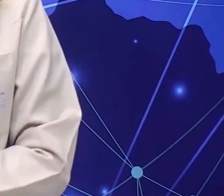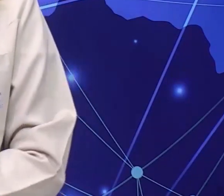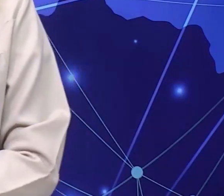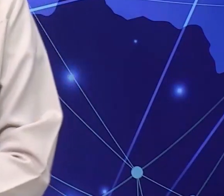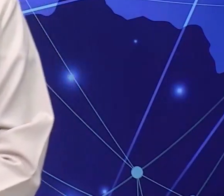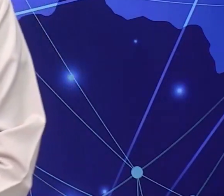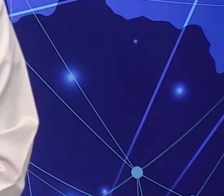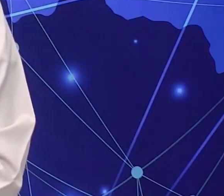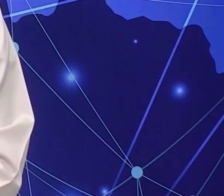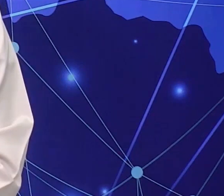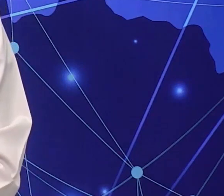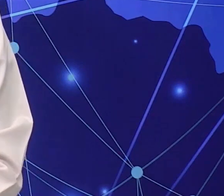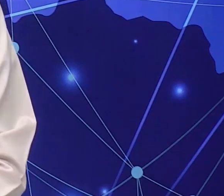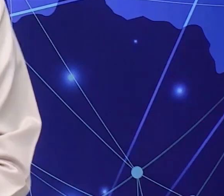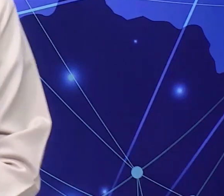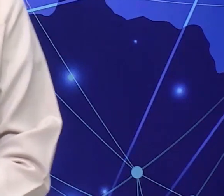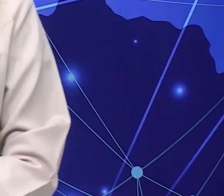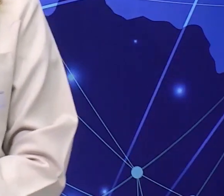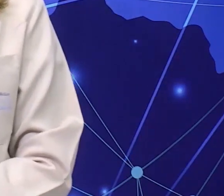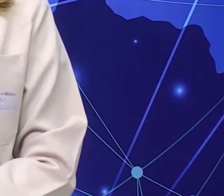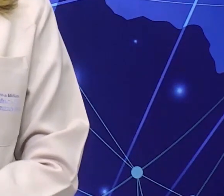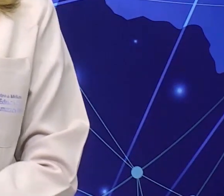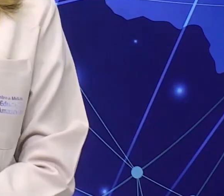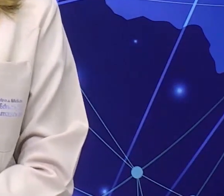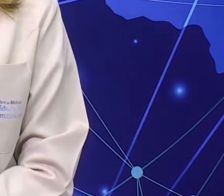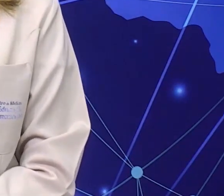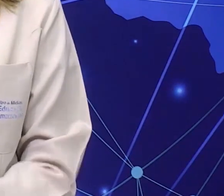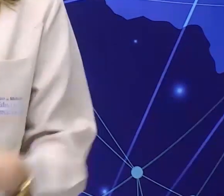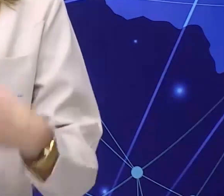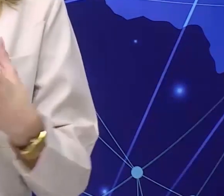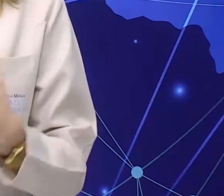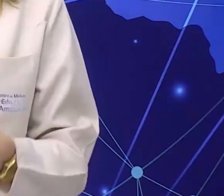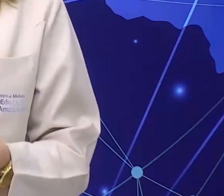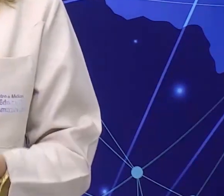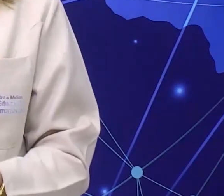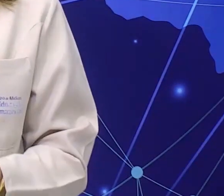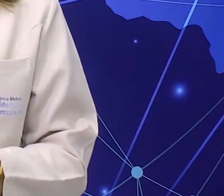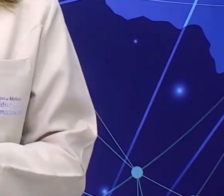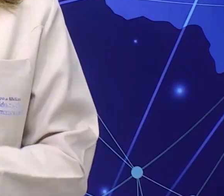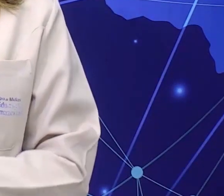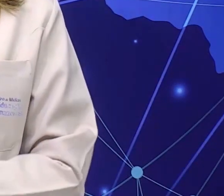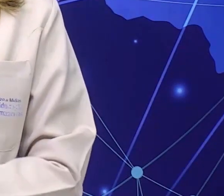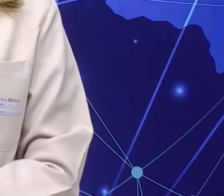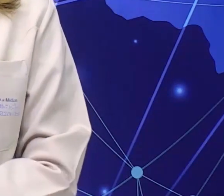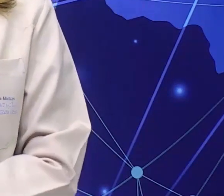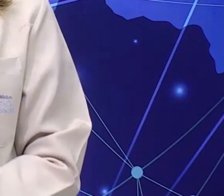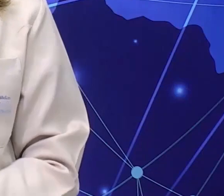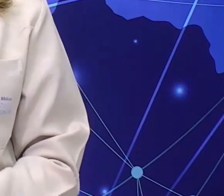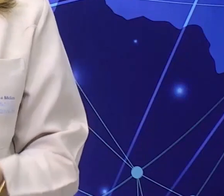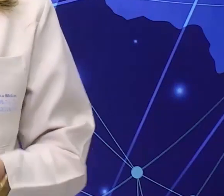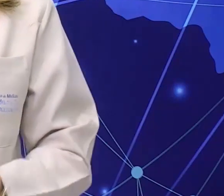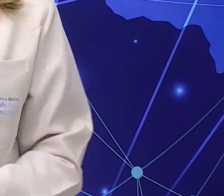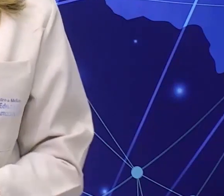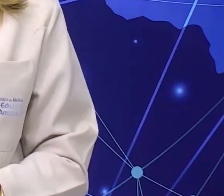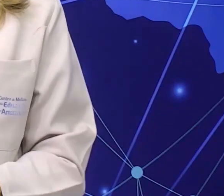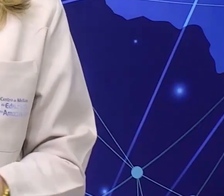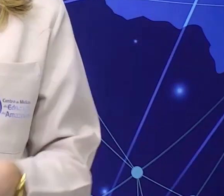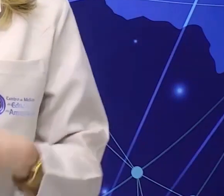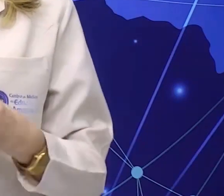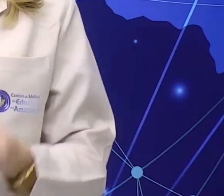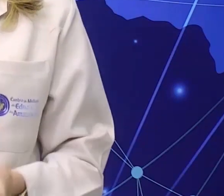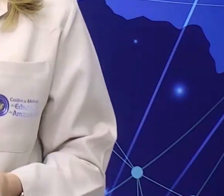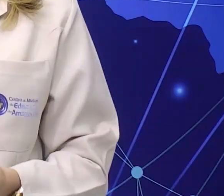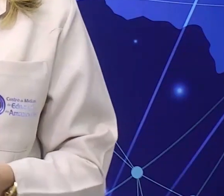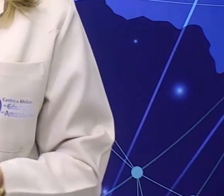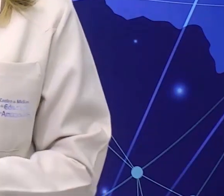nós vamos observar aí primeiramente o conceito de mapas, né? Antes de falarmos aí dos elementos, a gente vai ver o